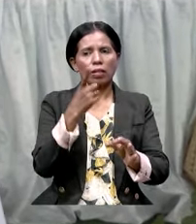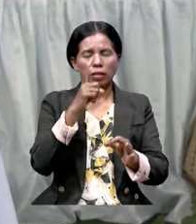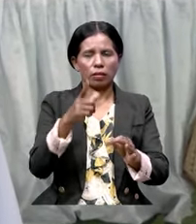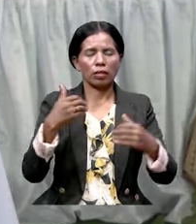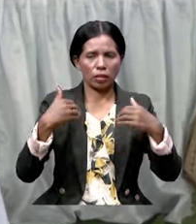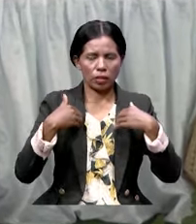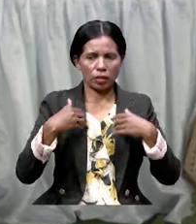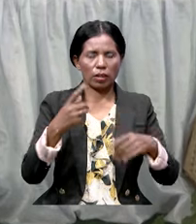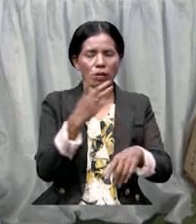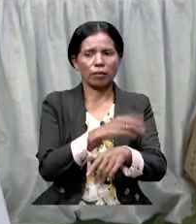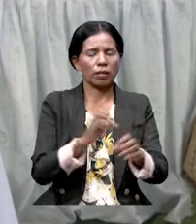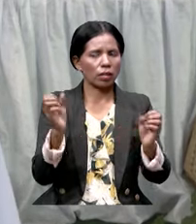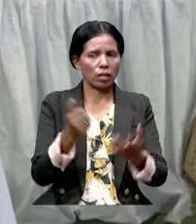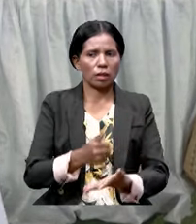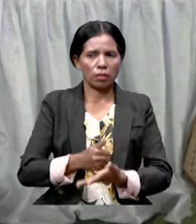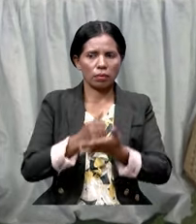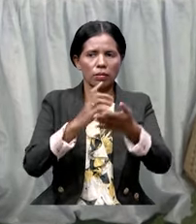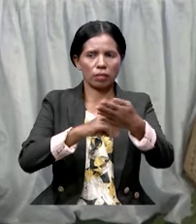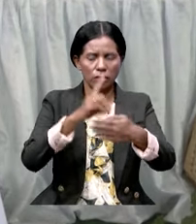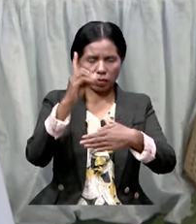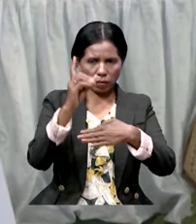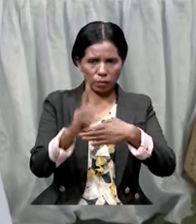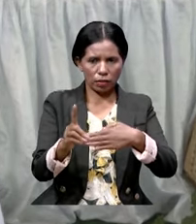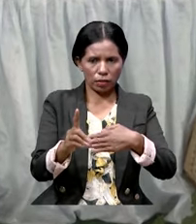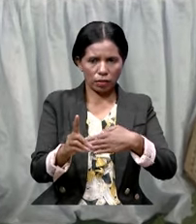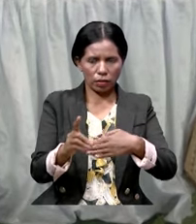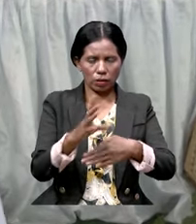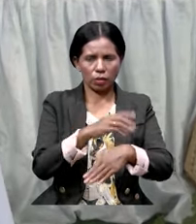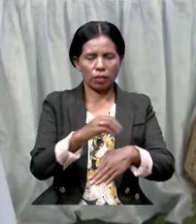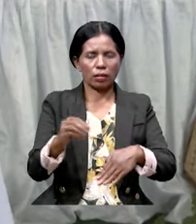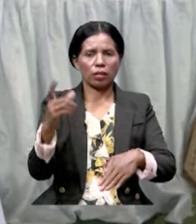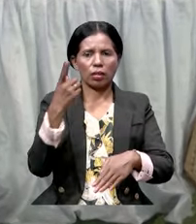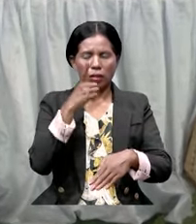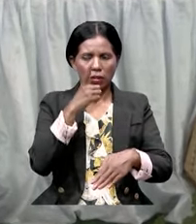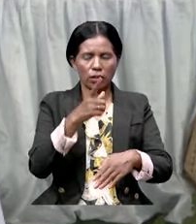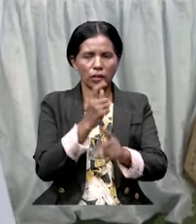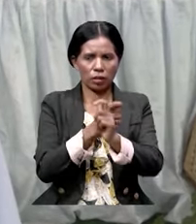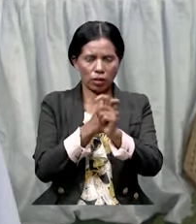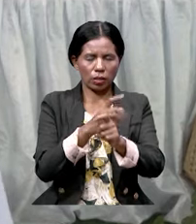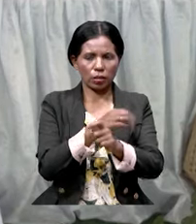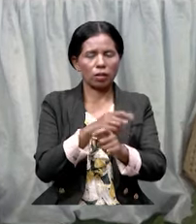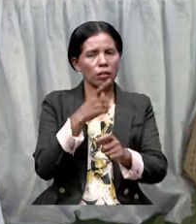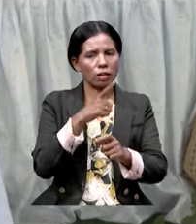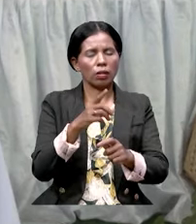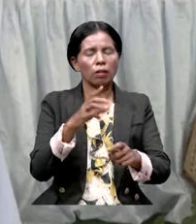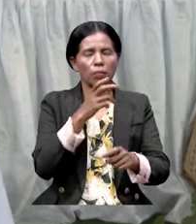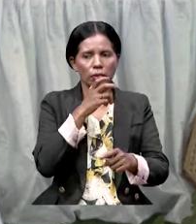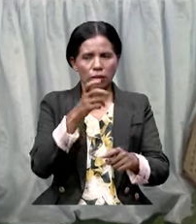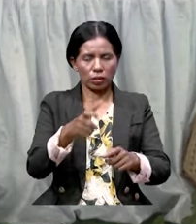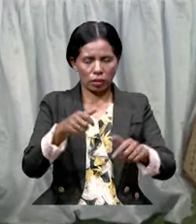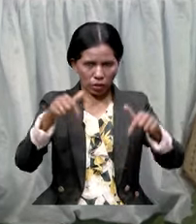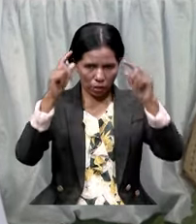bahasa sei lá ajuda desenvolvimento ka divulgação lia anteto no lia português no lia oficial ia